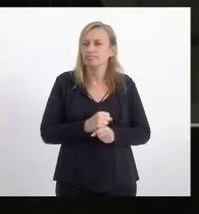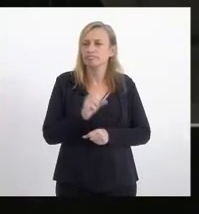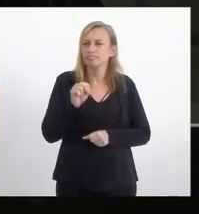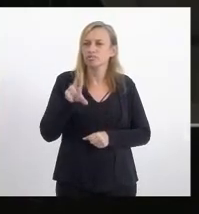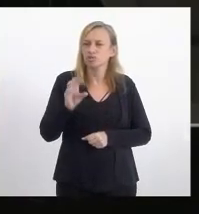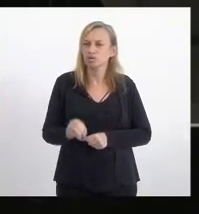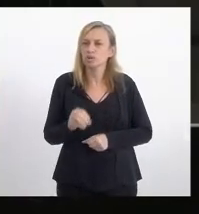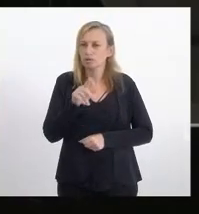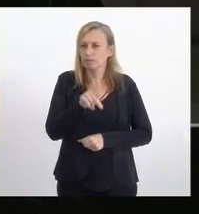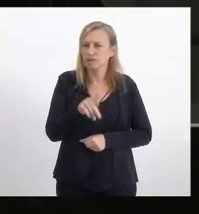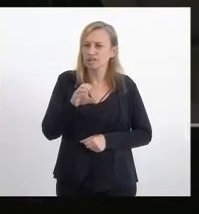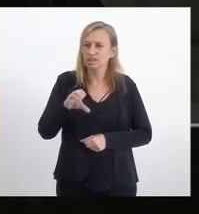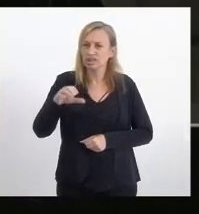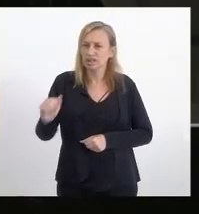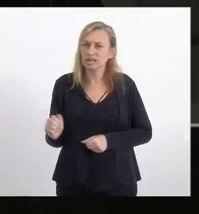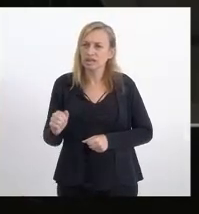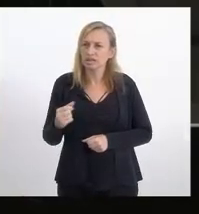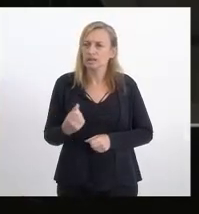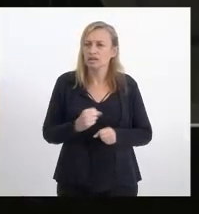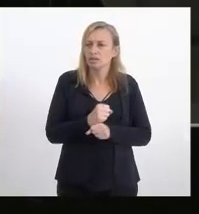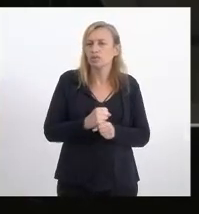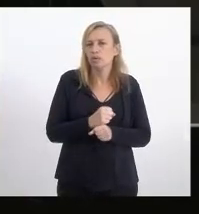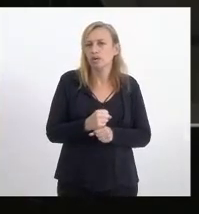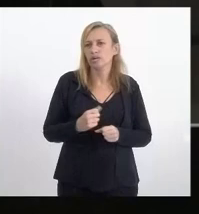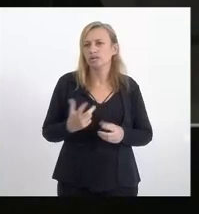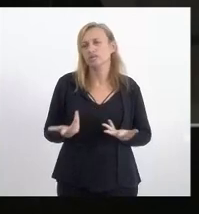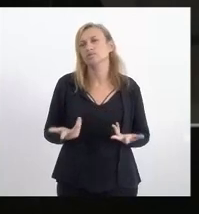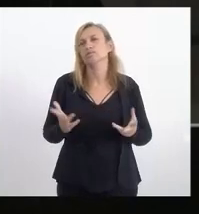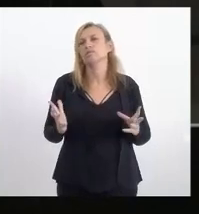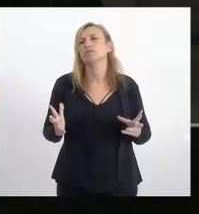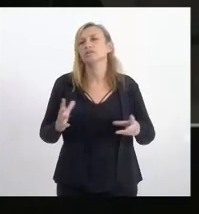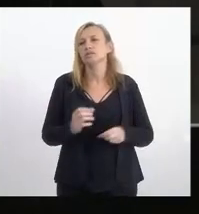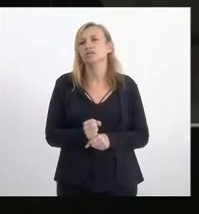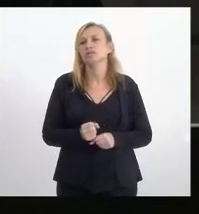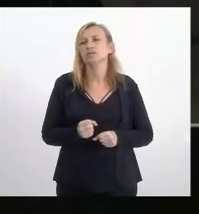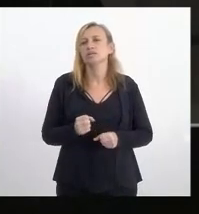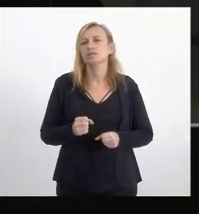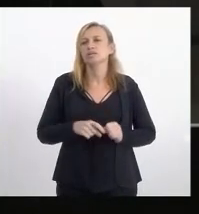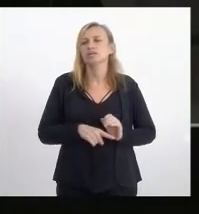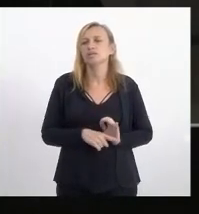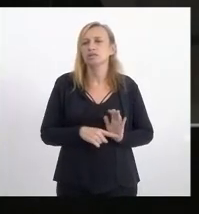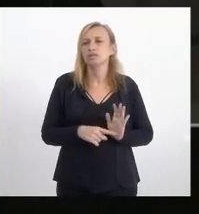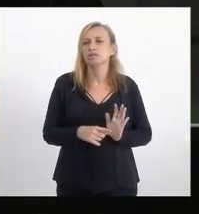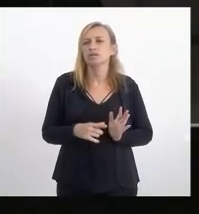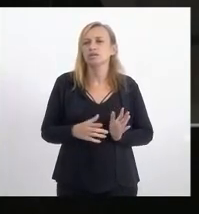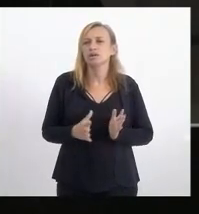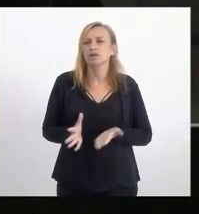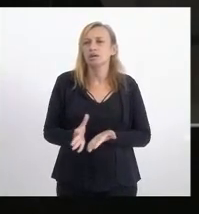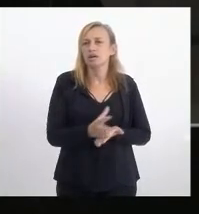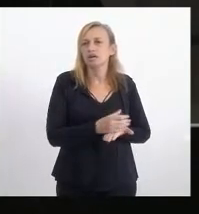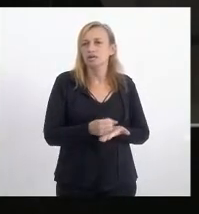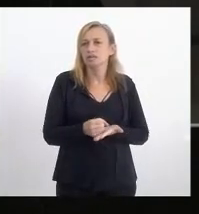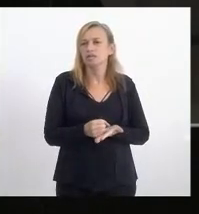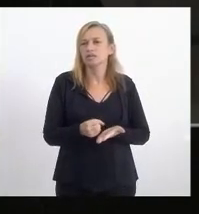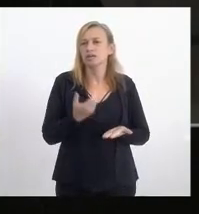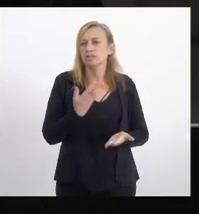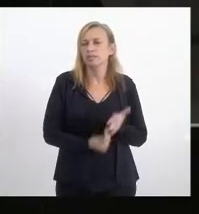soldo pelo IPCA do acúmulo do ano Isso é uma forma de fazer trazer a recuperação das perdas anuais